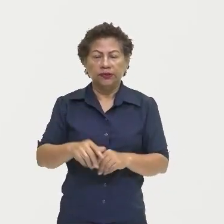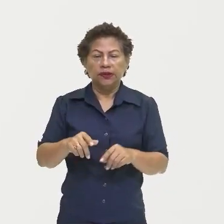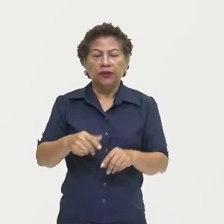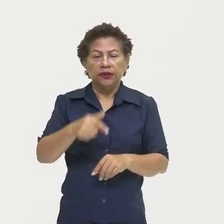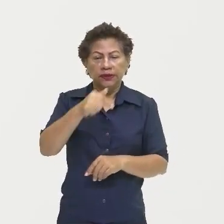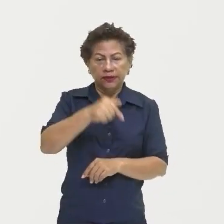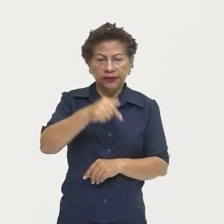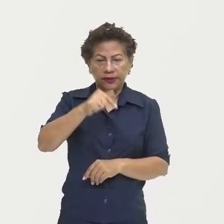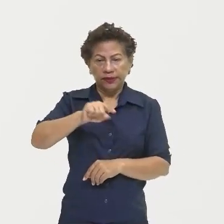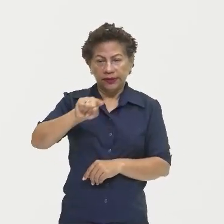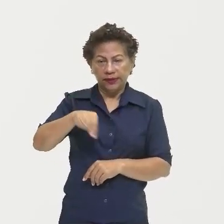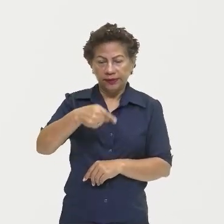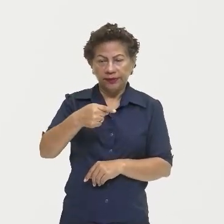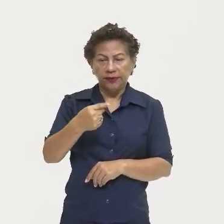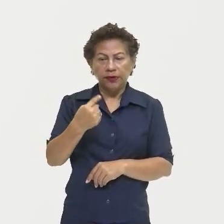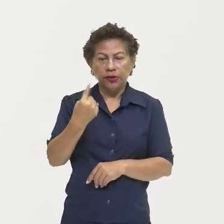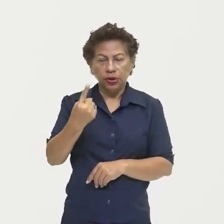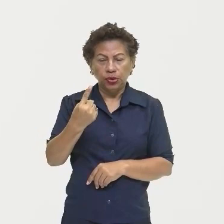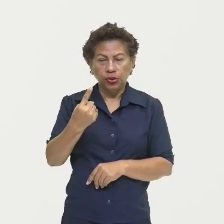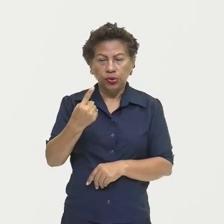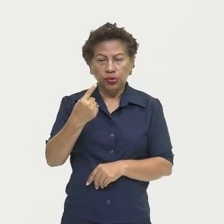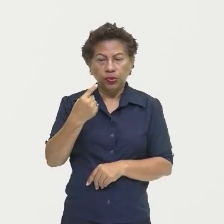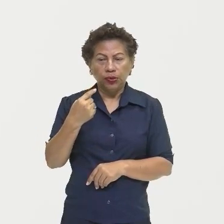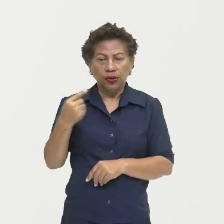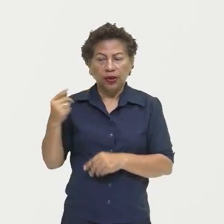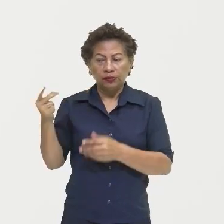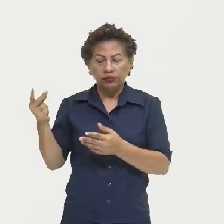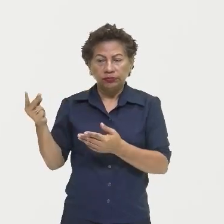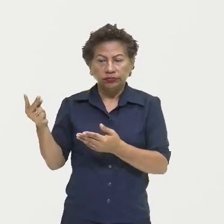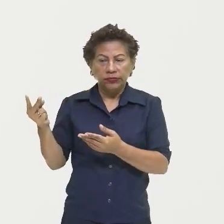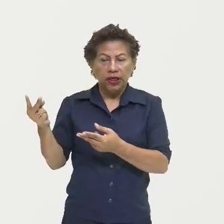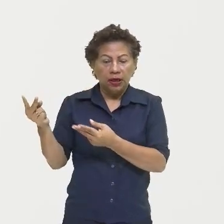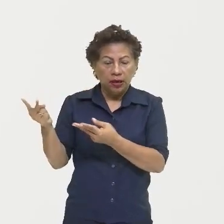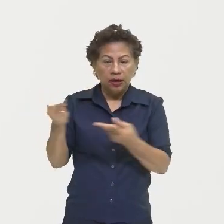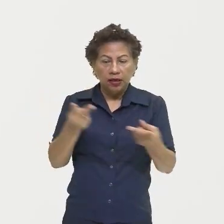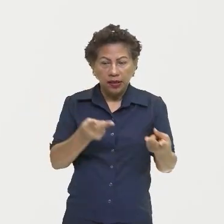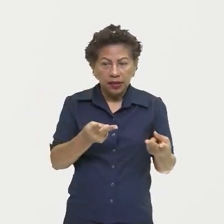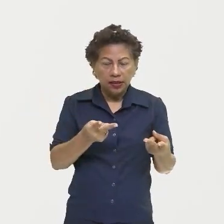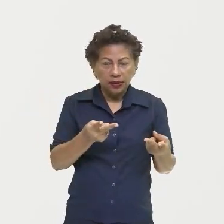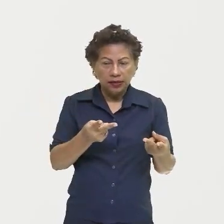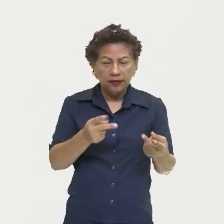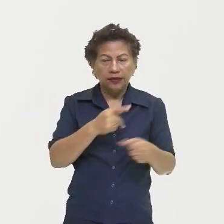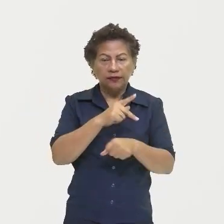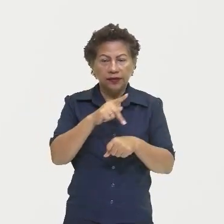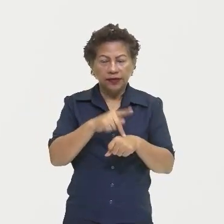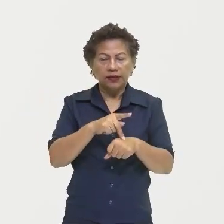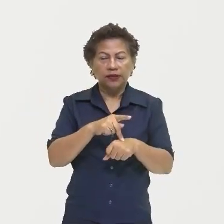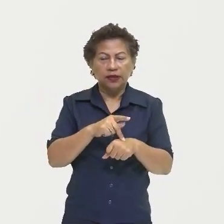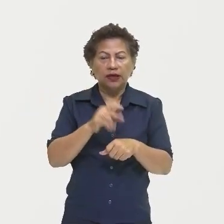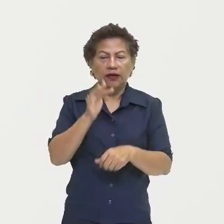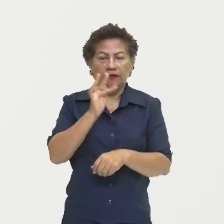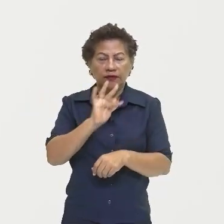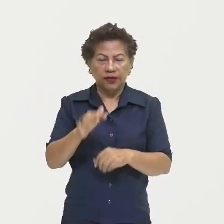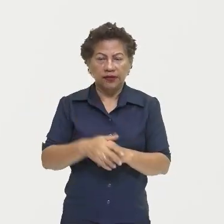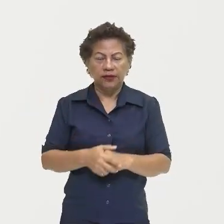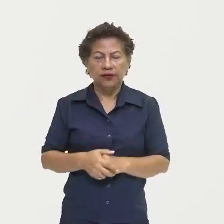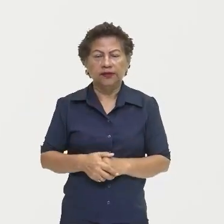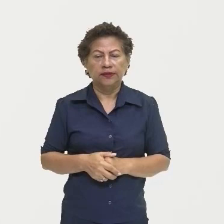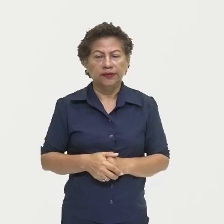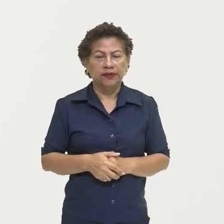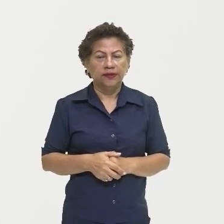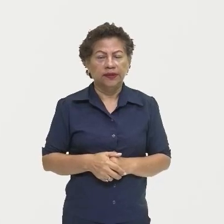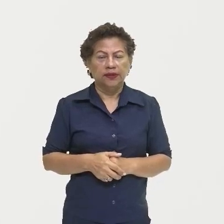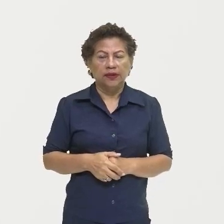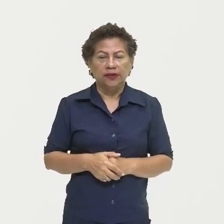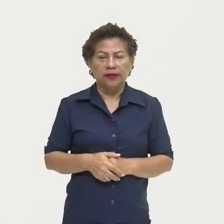77 milhões de visitantes. E isso, gente, só para a gente relembrar, antes da pandemia, tá? Com a pandemia, a gente sabe